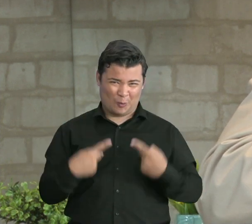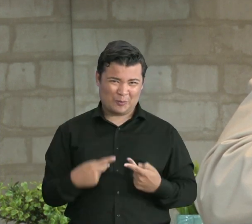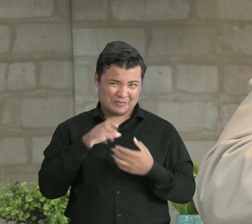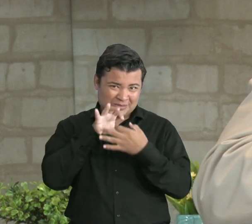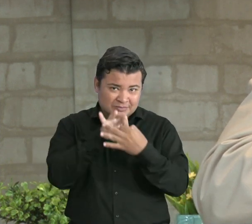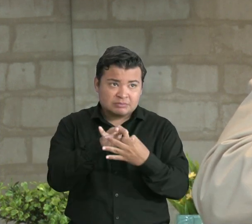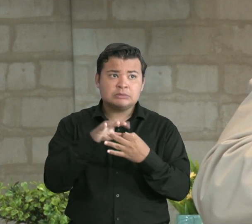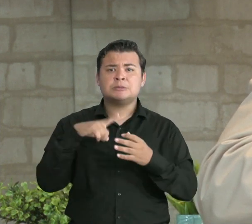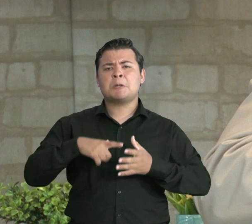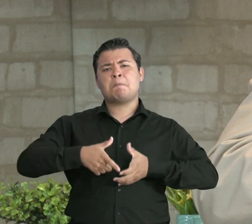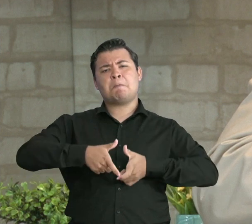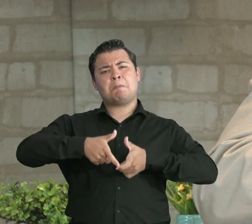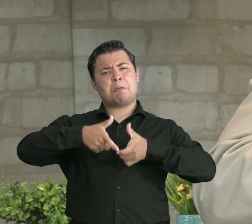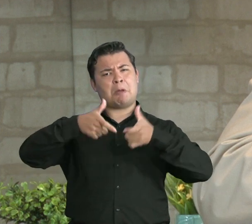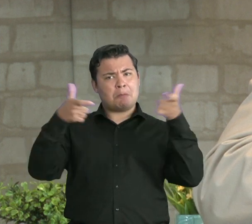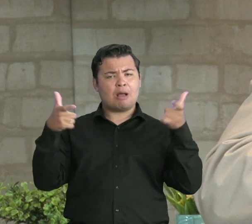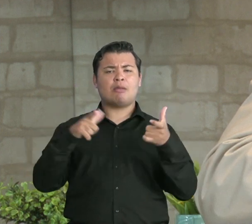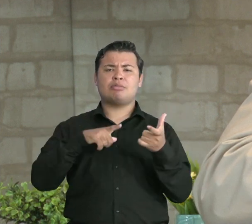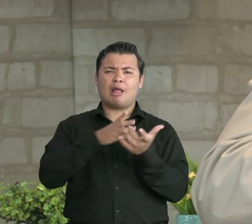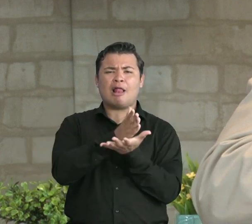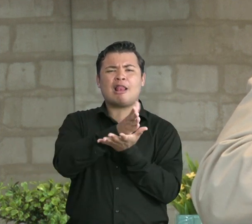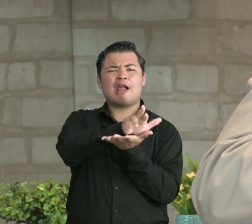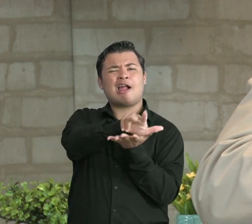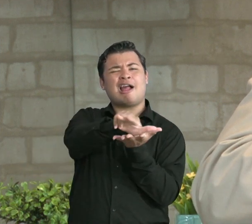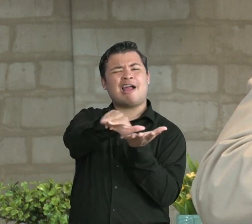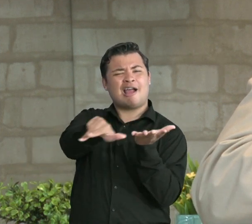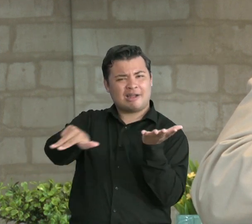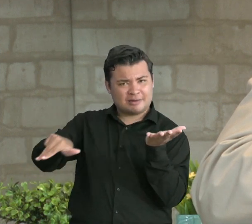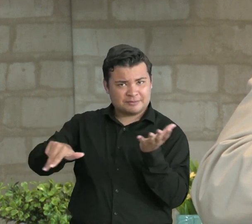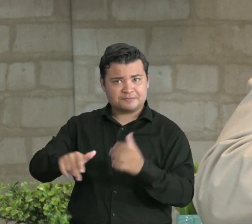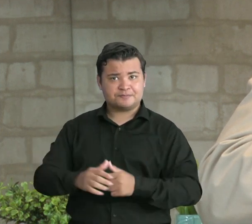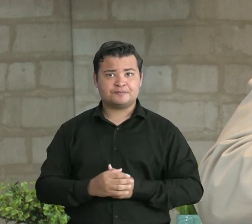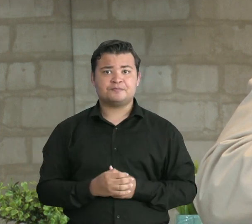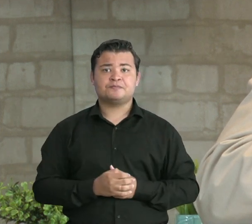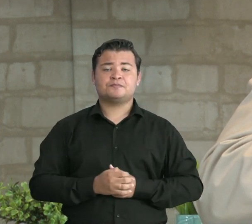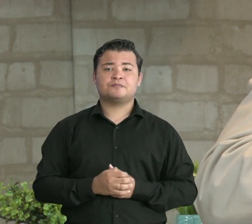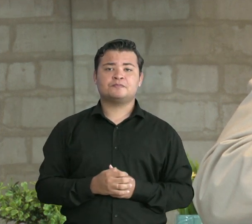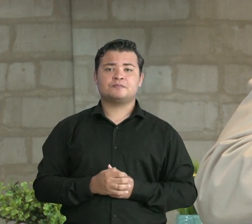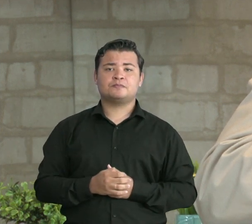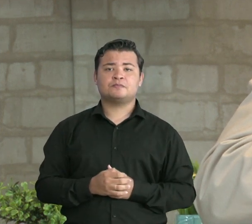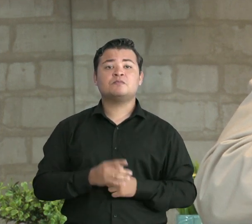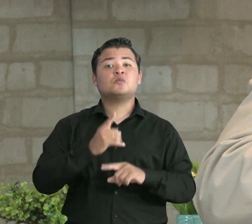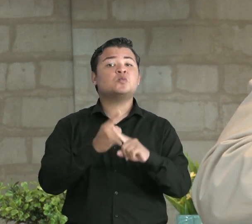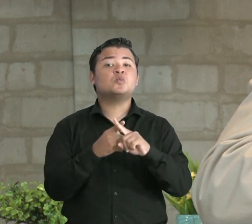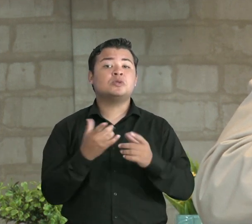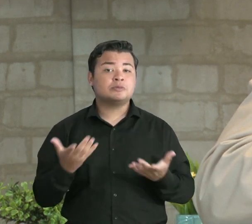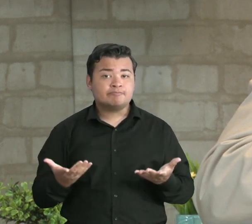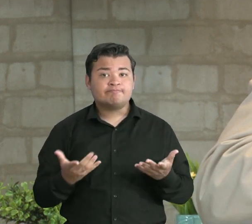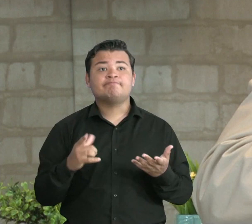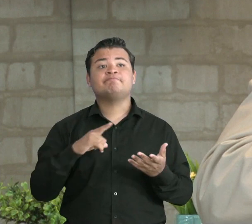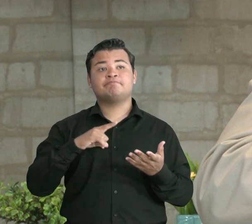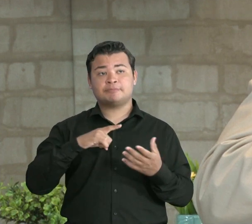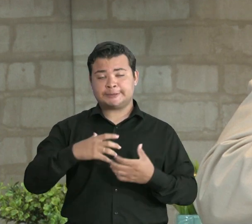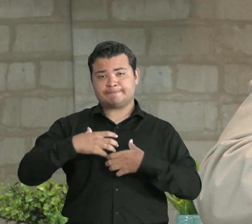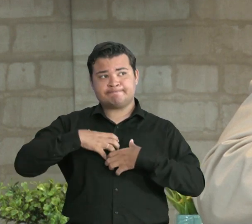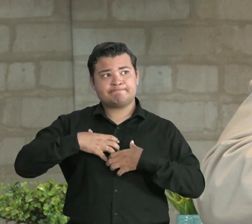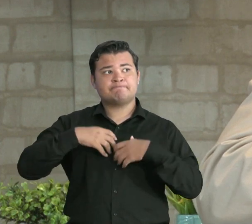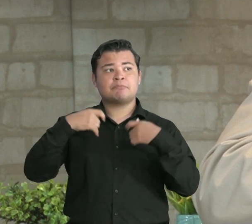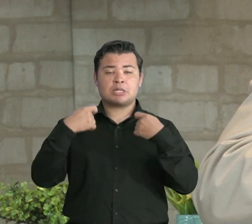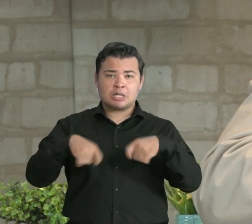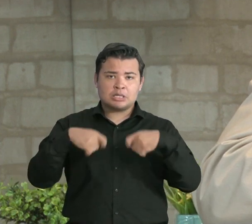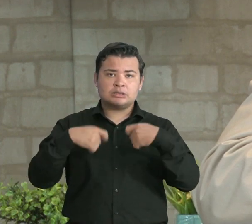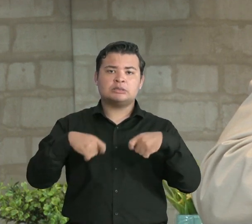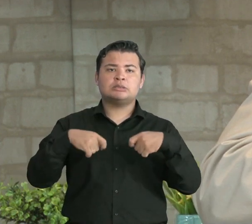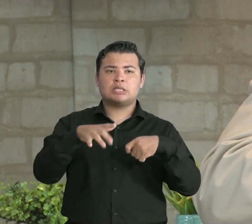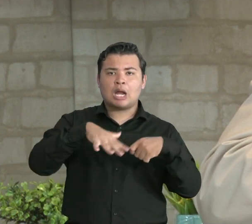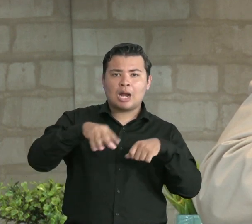franca expansão, ela está em crescimento e exatamente porque reflete essa necessidade de complexidade do